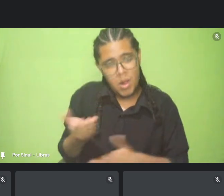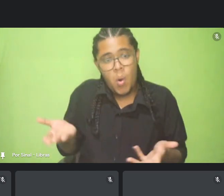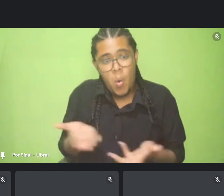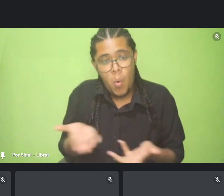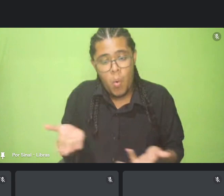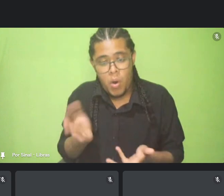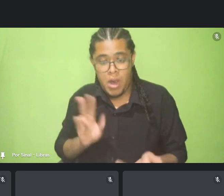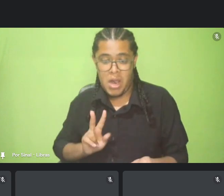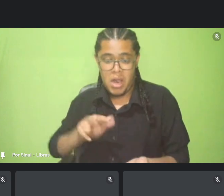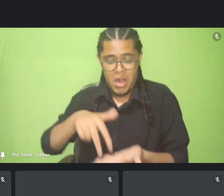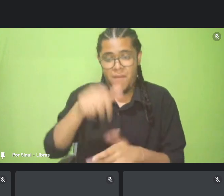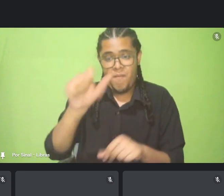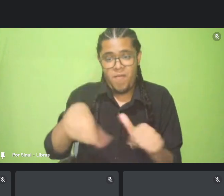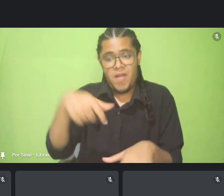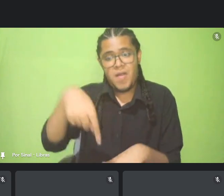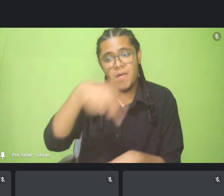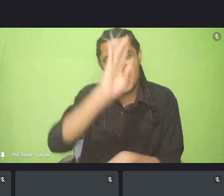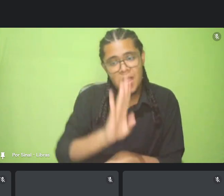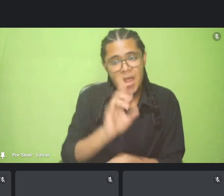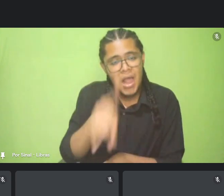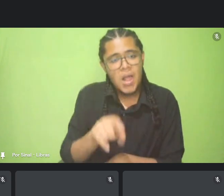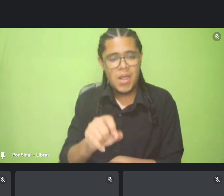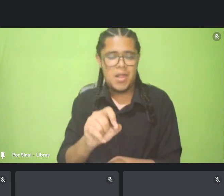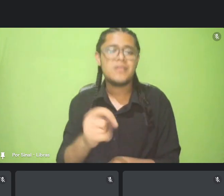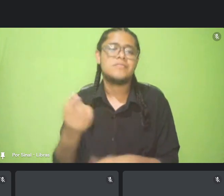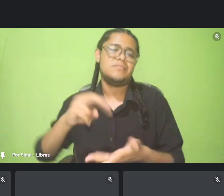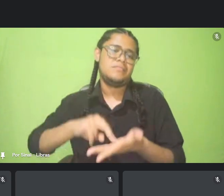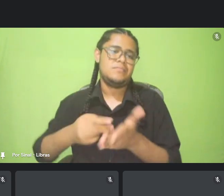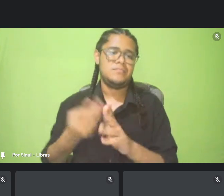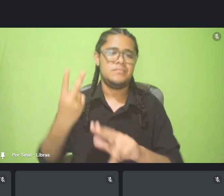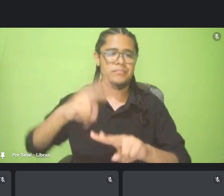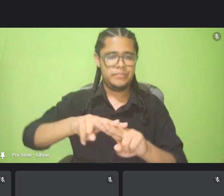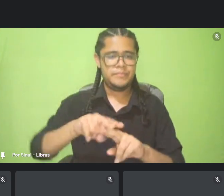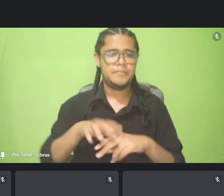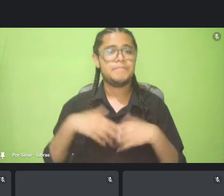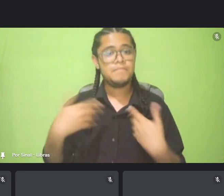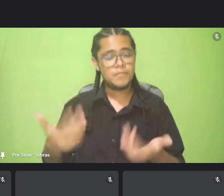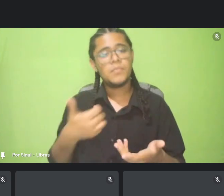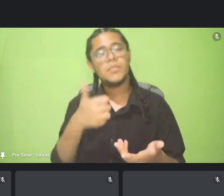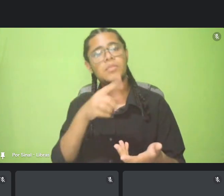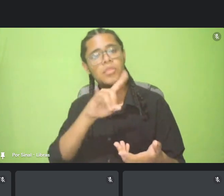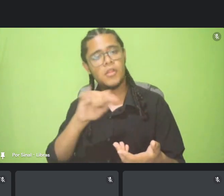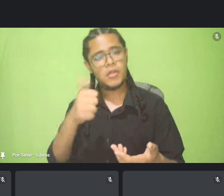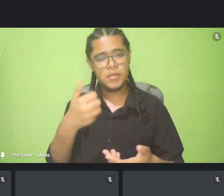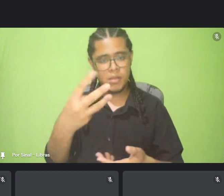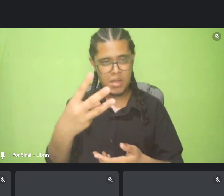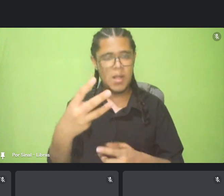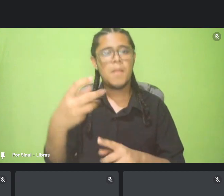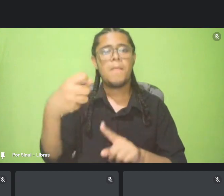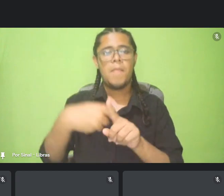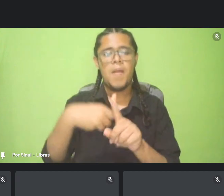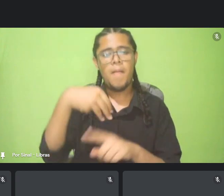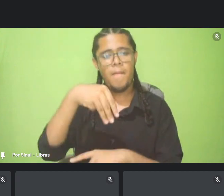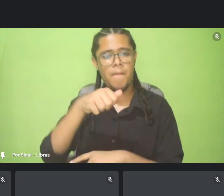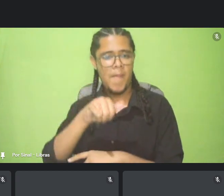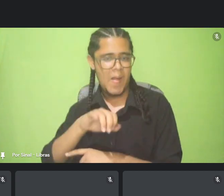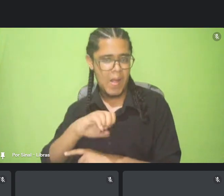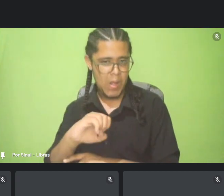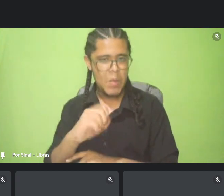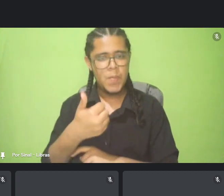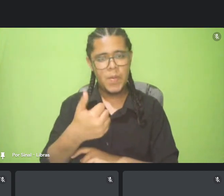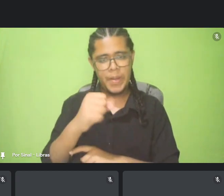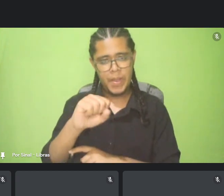13 de maio de 1888, a Princesa Isabel assina a Lei Áurea. A tal libertação.